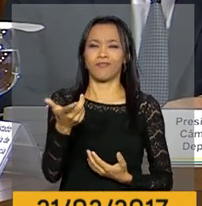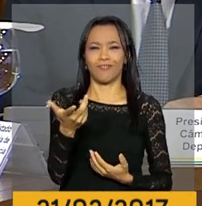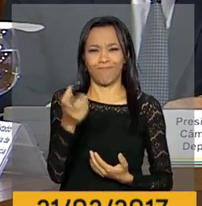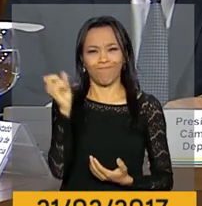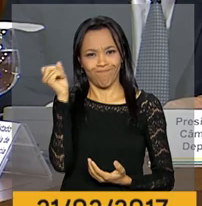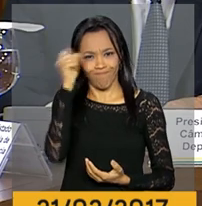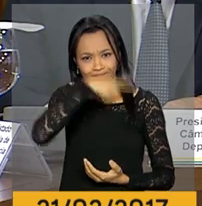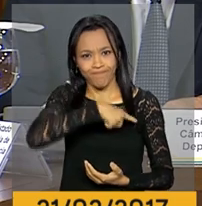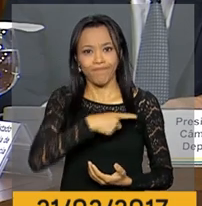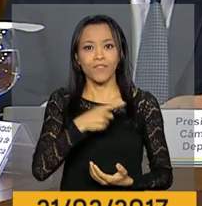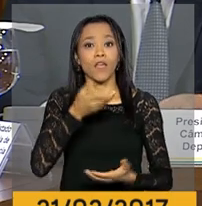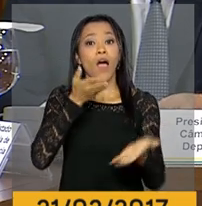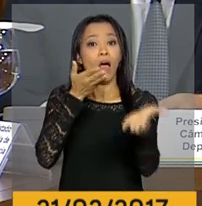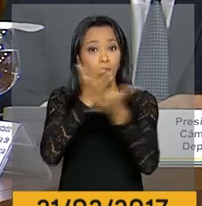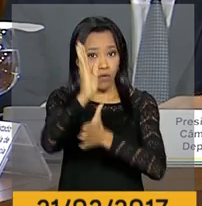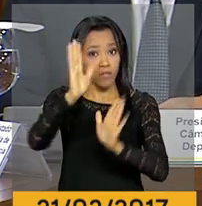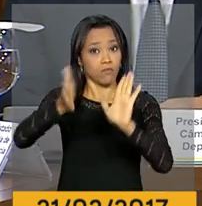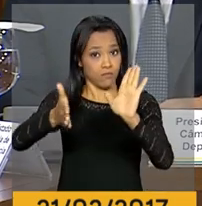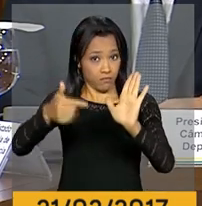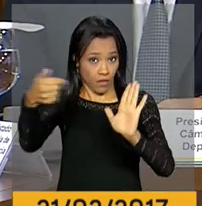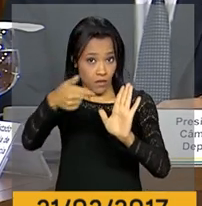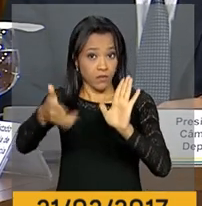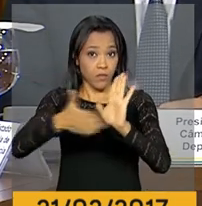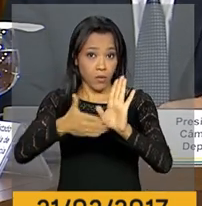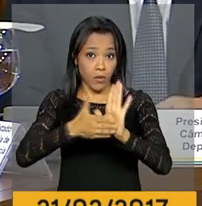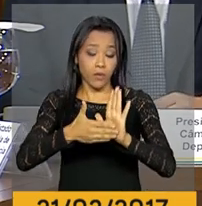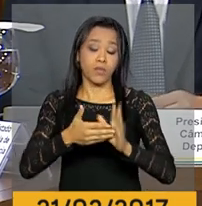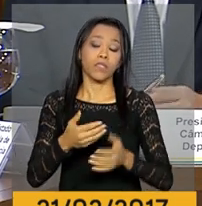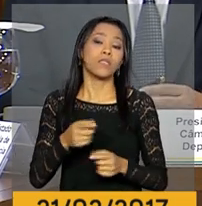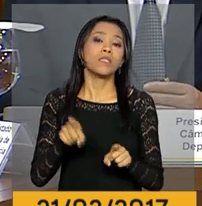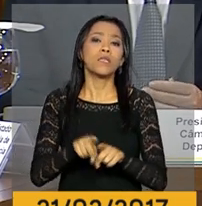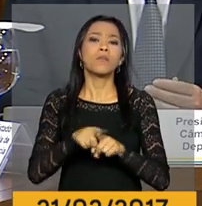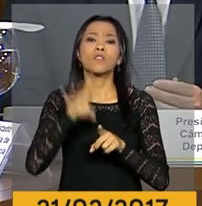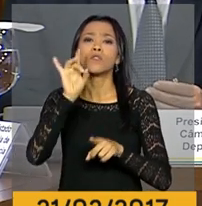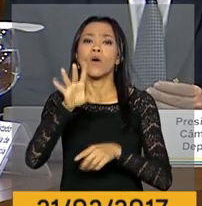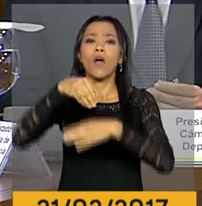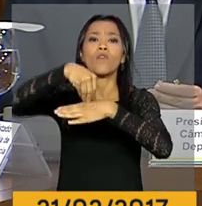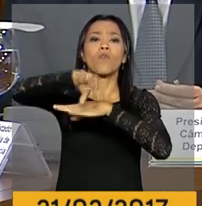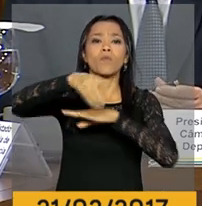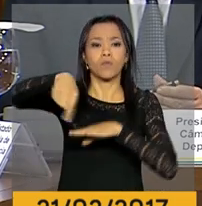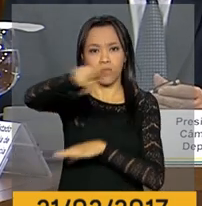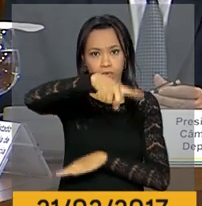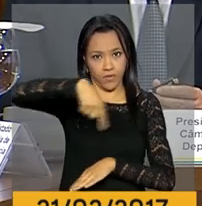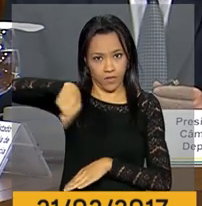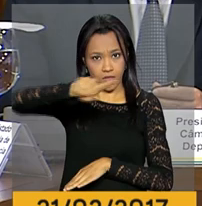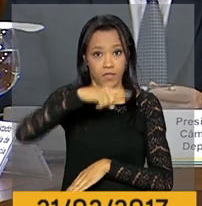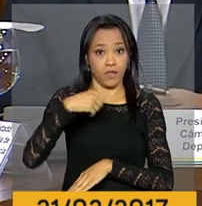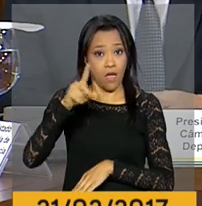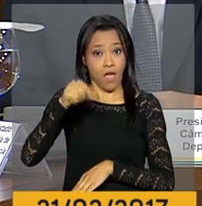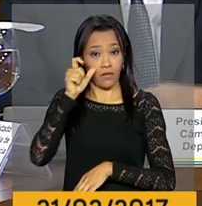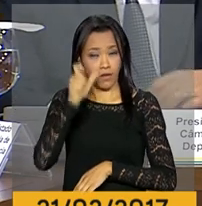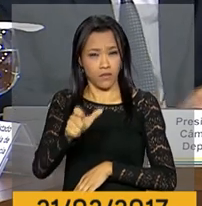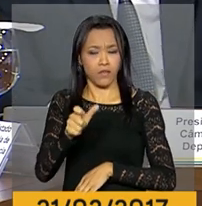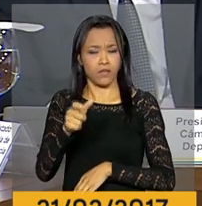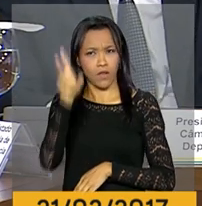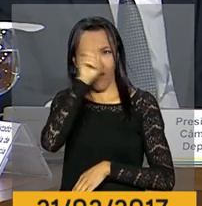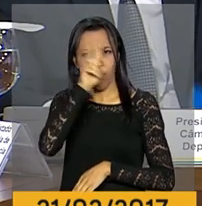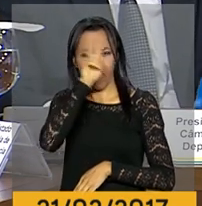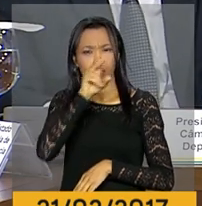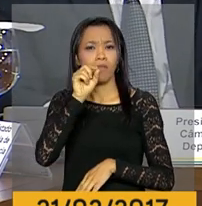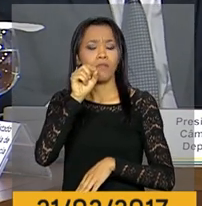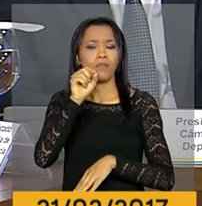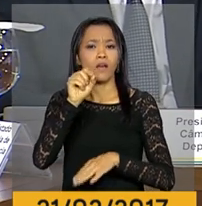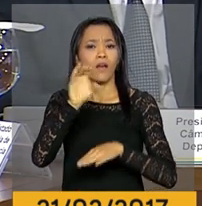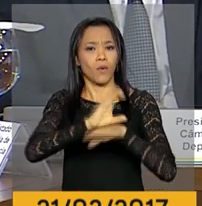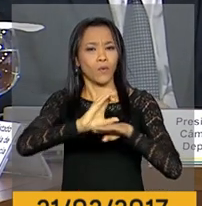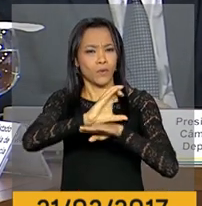sua aprovação e até só para dar um dado aos senhores e a senhoras eu interessante como lendo a constituição há